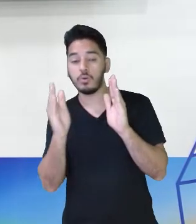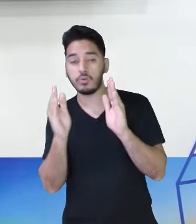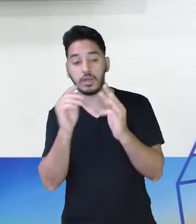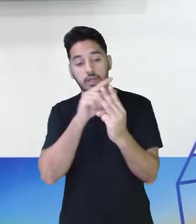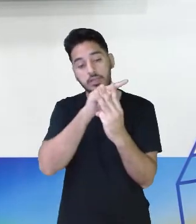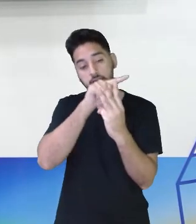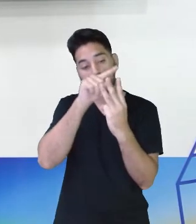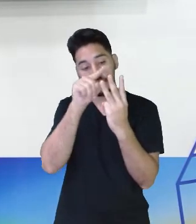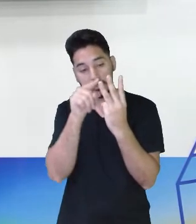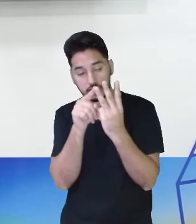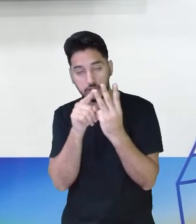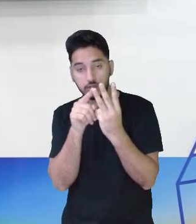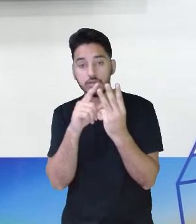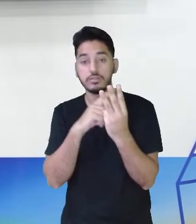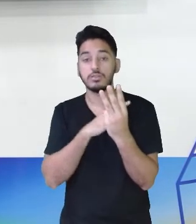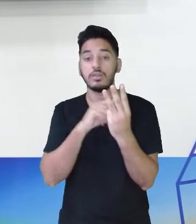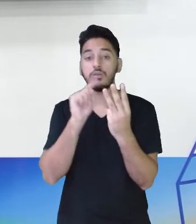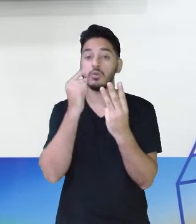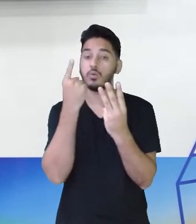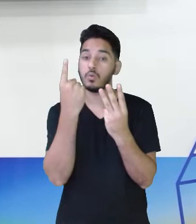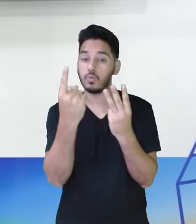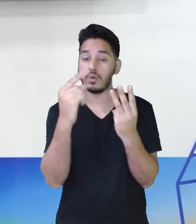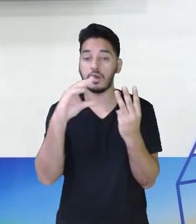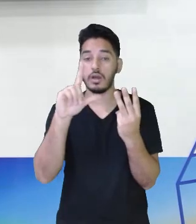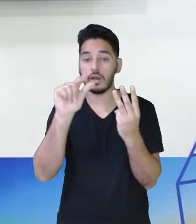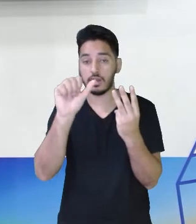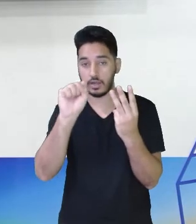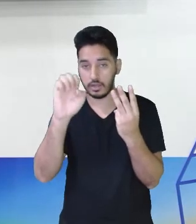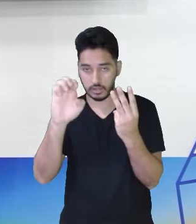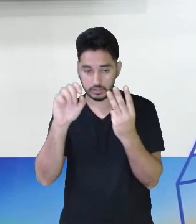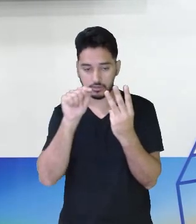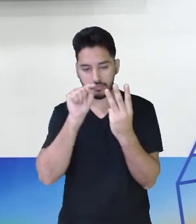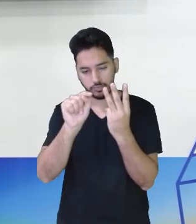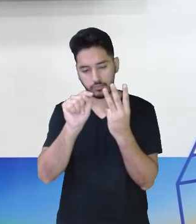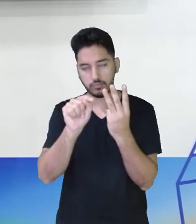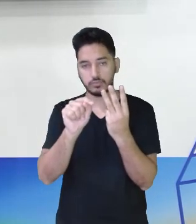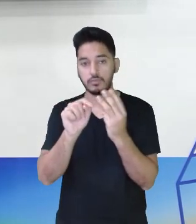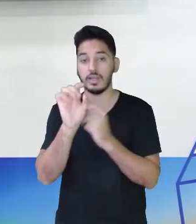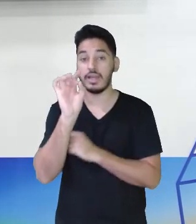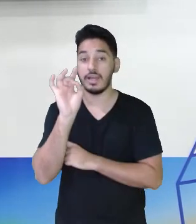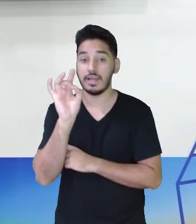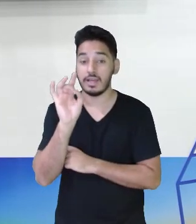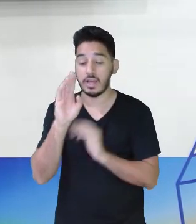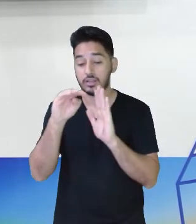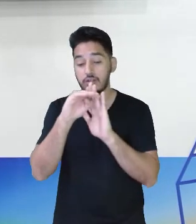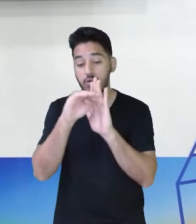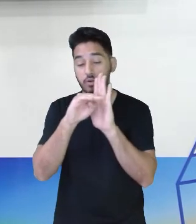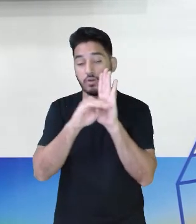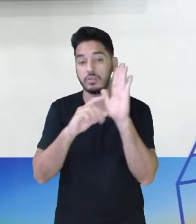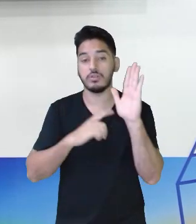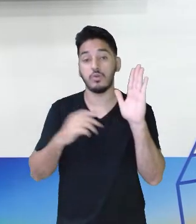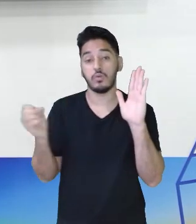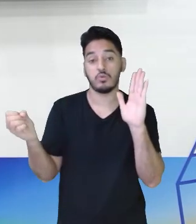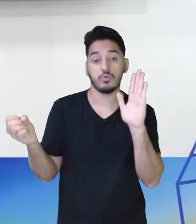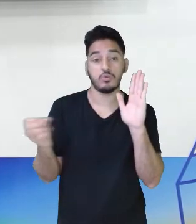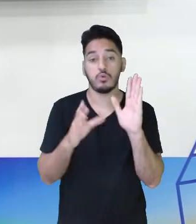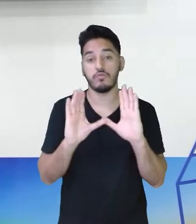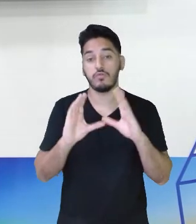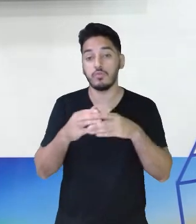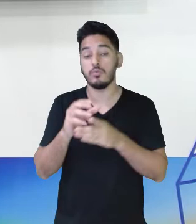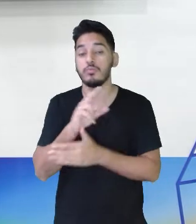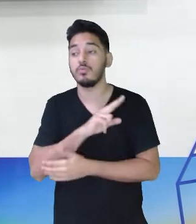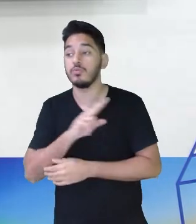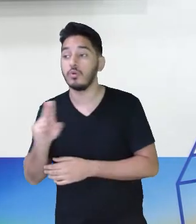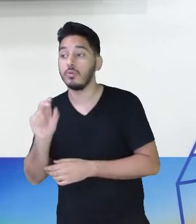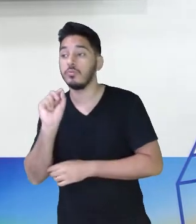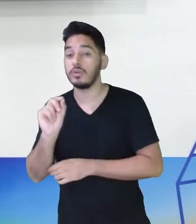3 ordens, eu tenho uma classe. Cada ordem forma um novo grupo